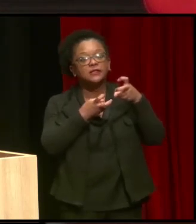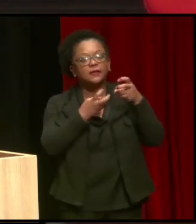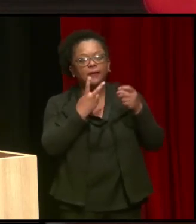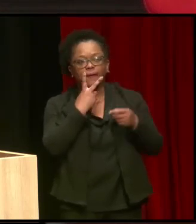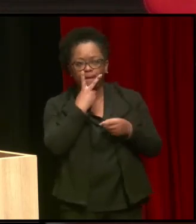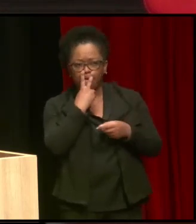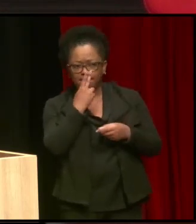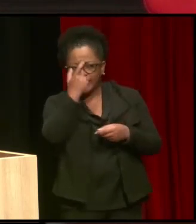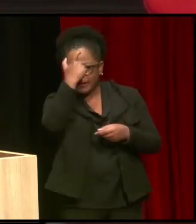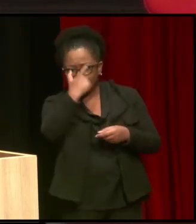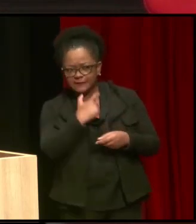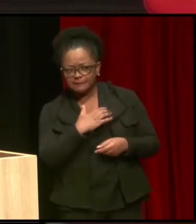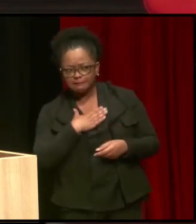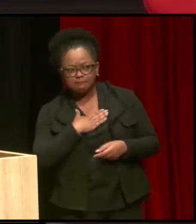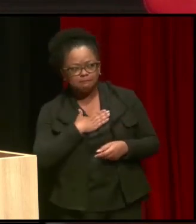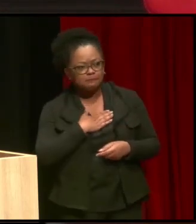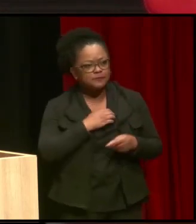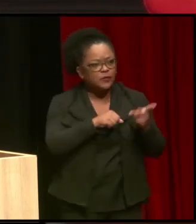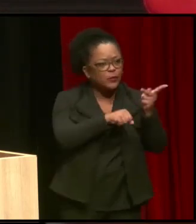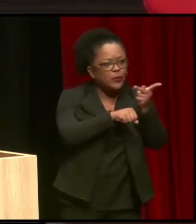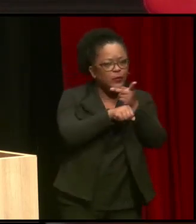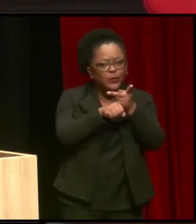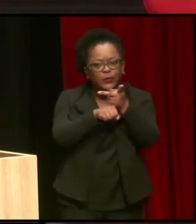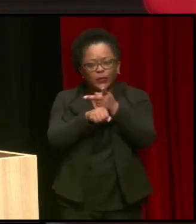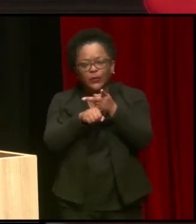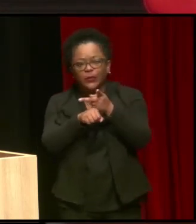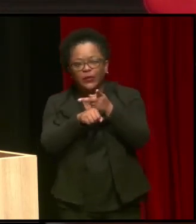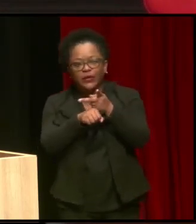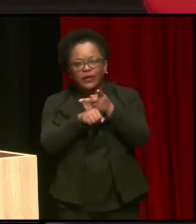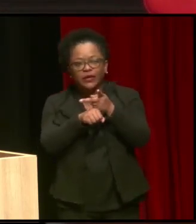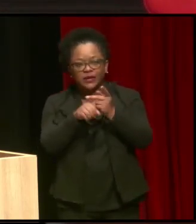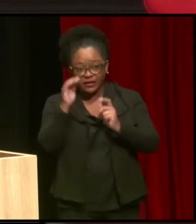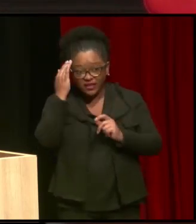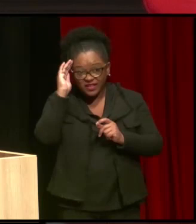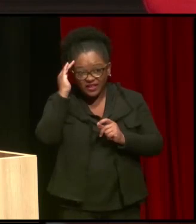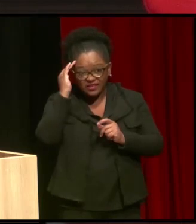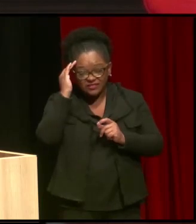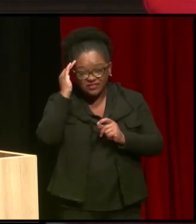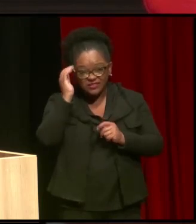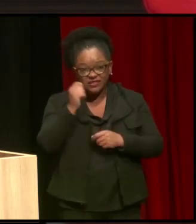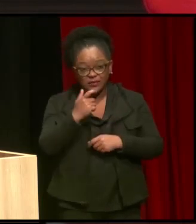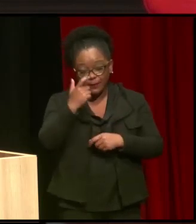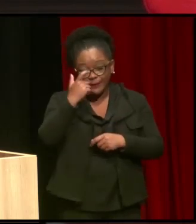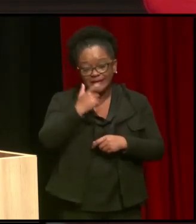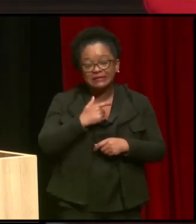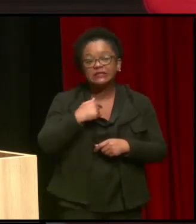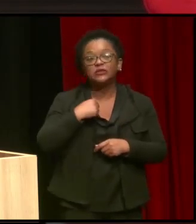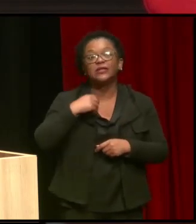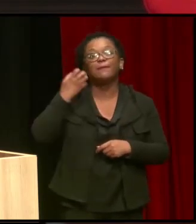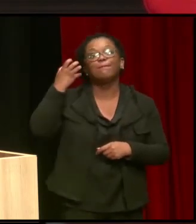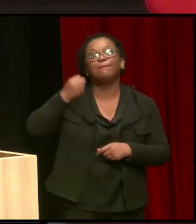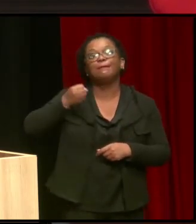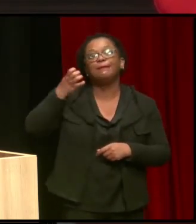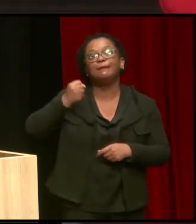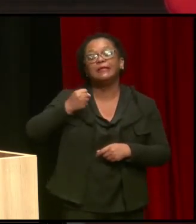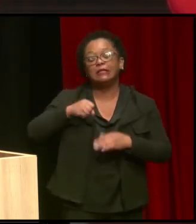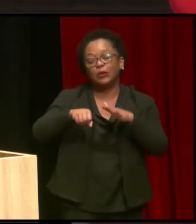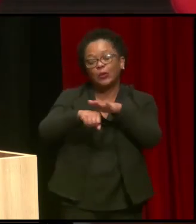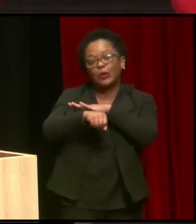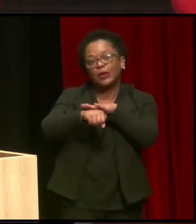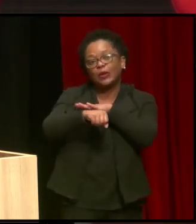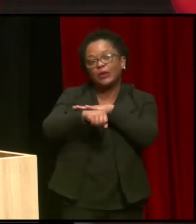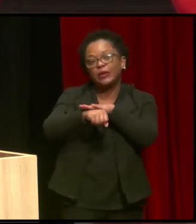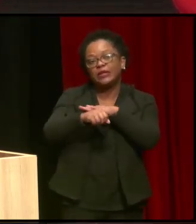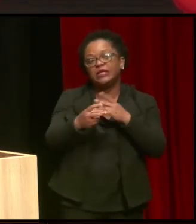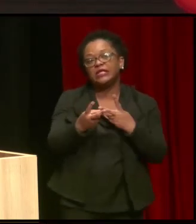comigo nessa igreja. Vocês entendem o que eu quero dizer que parece comigo? Gente da minha cor, gente que